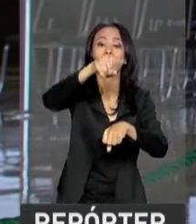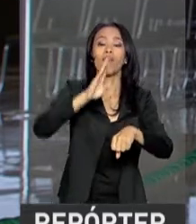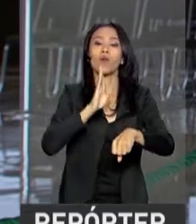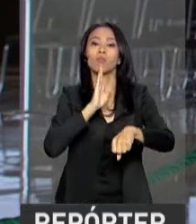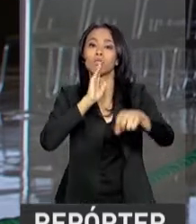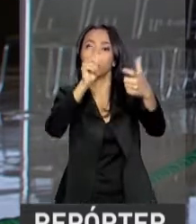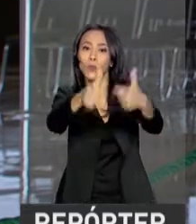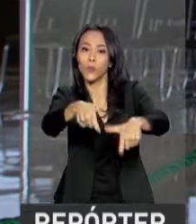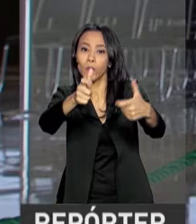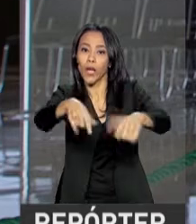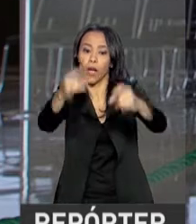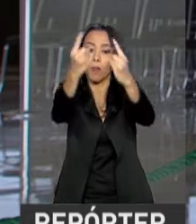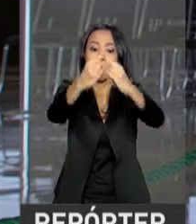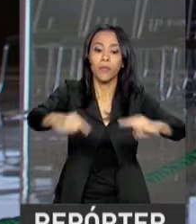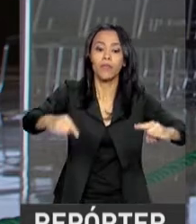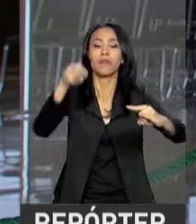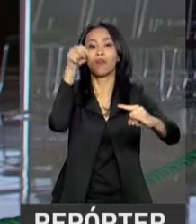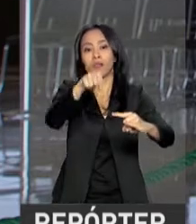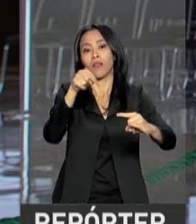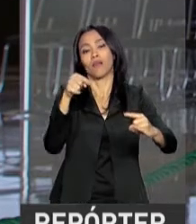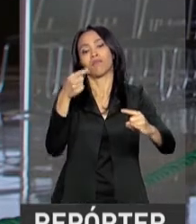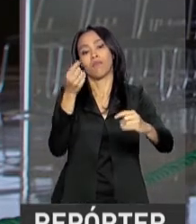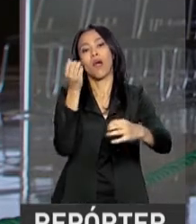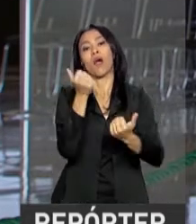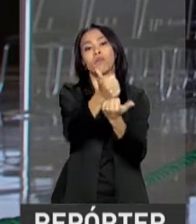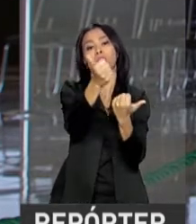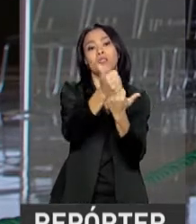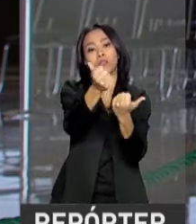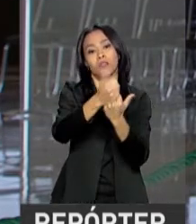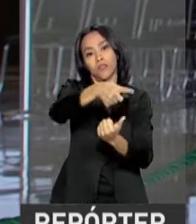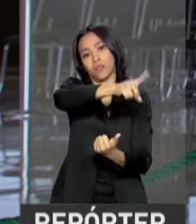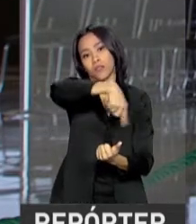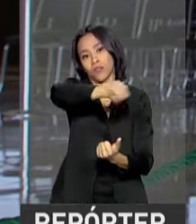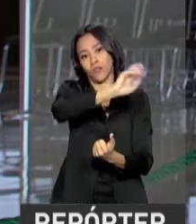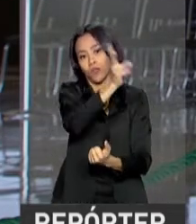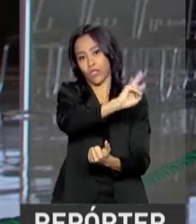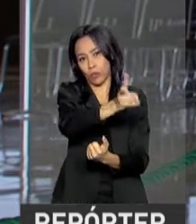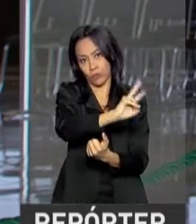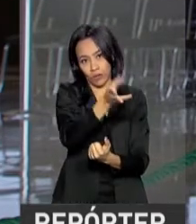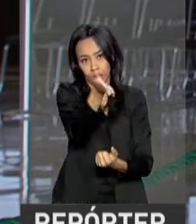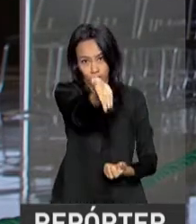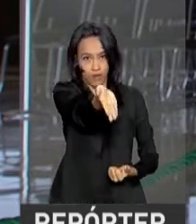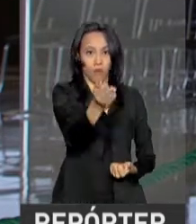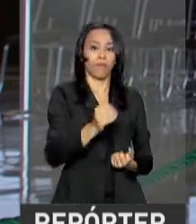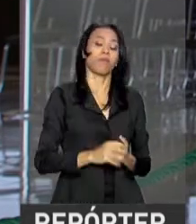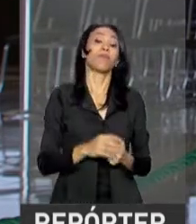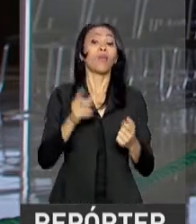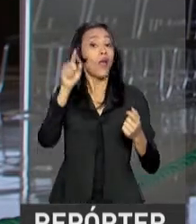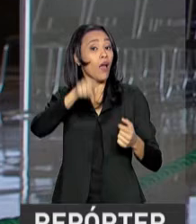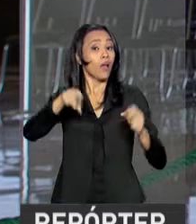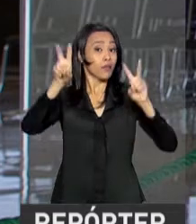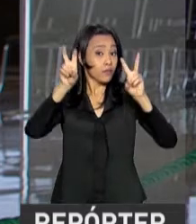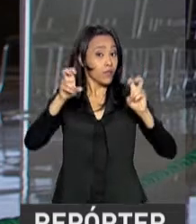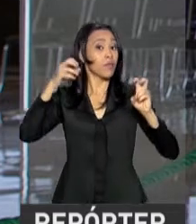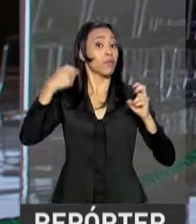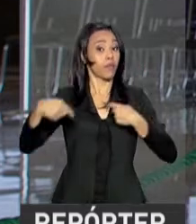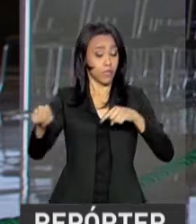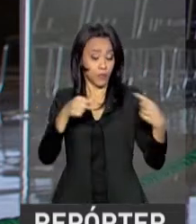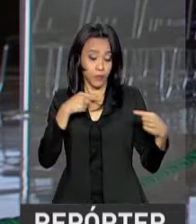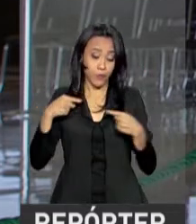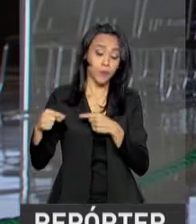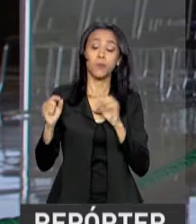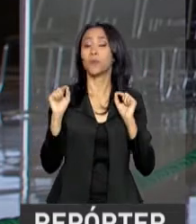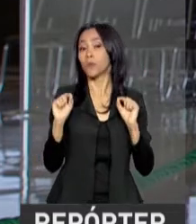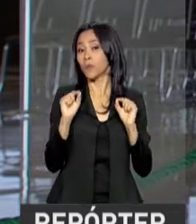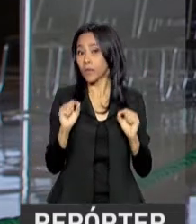um local que está colhendo esses venezuelanos o outro assunto importante talvez o que seja mais discutido nessa agenda nesta pauta é